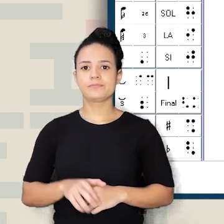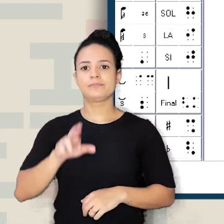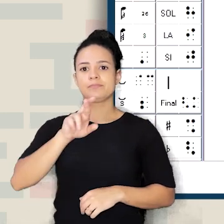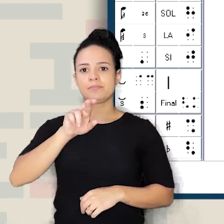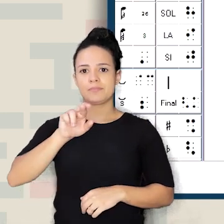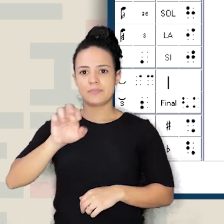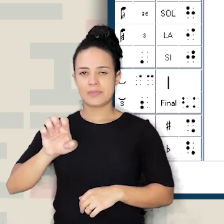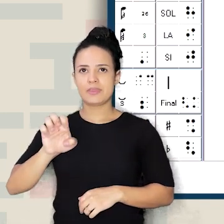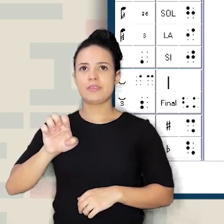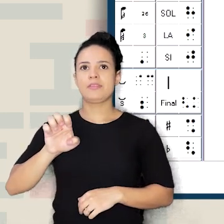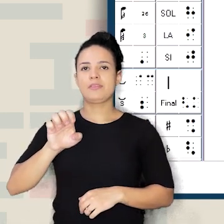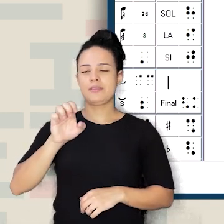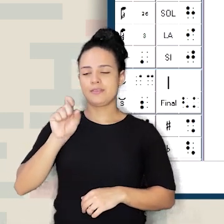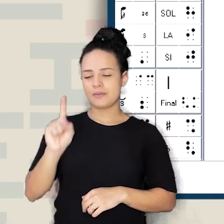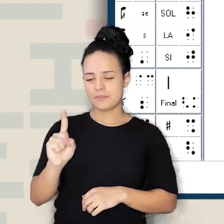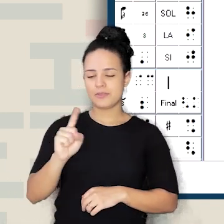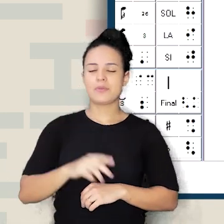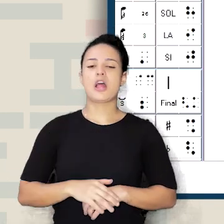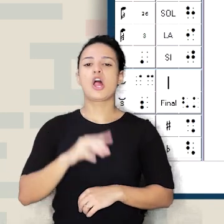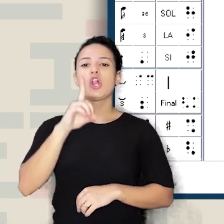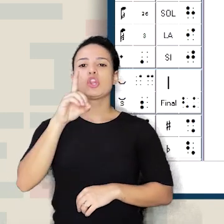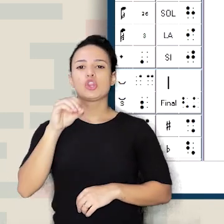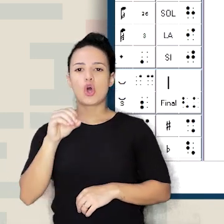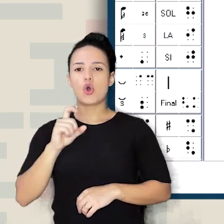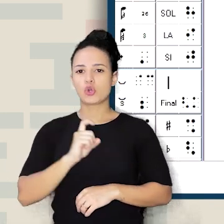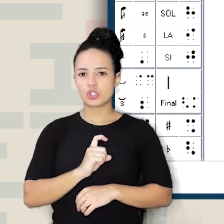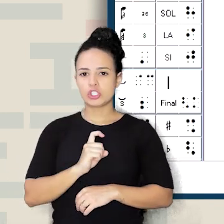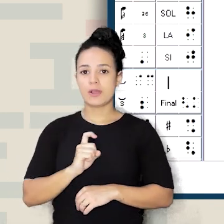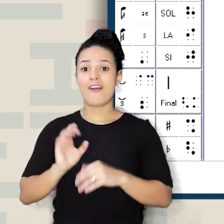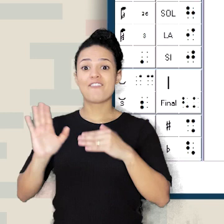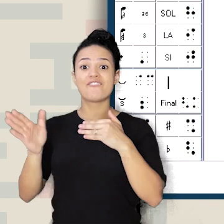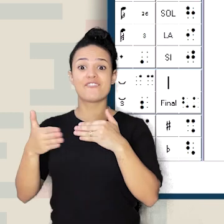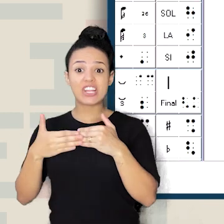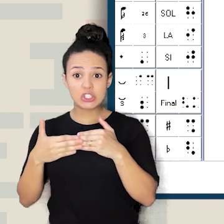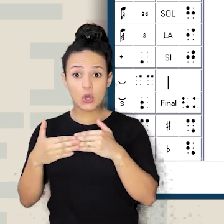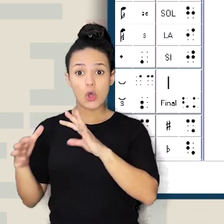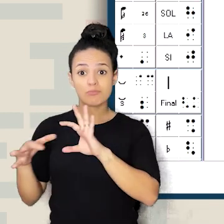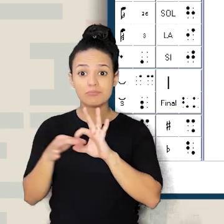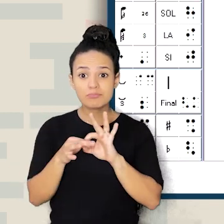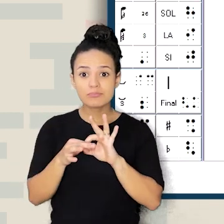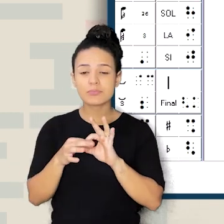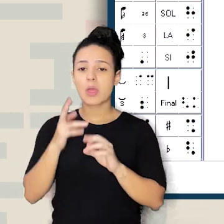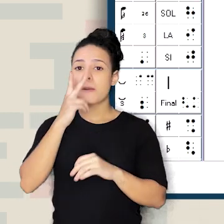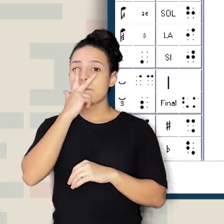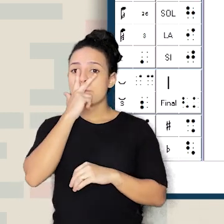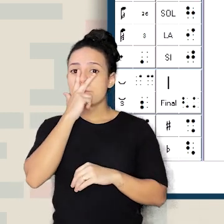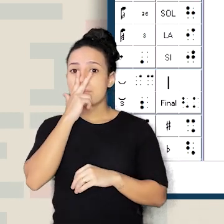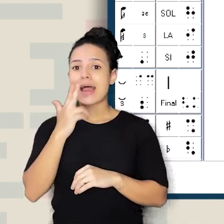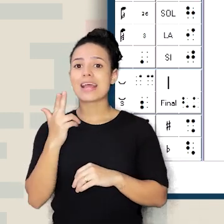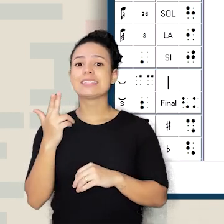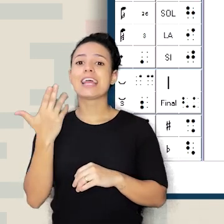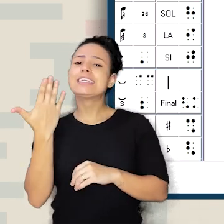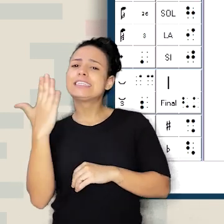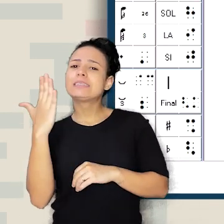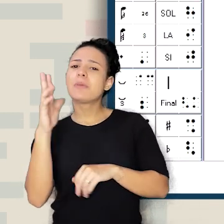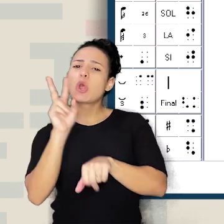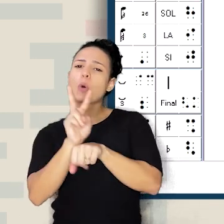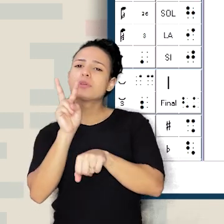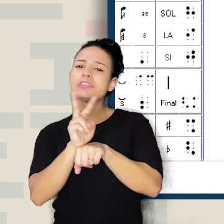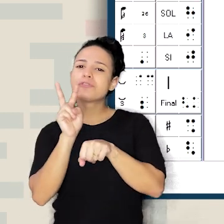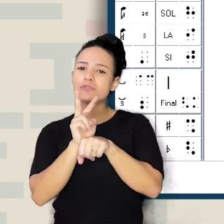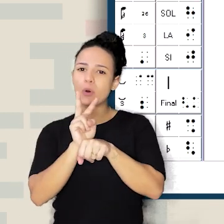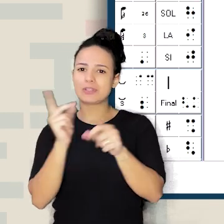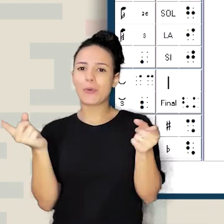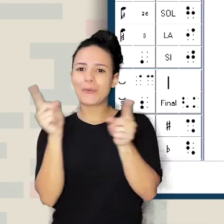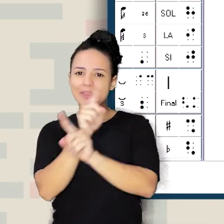Espaço. Espaço. Ré semínima. Ré semínima. Dó colcheia. Dó colcheia. Fechou o ligador. Então é meio